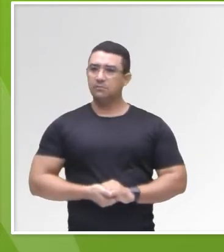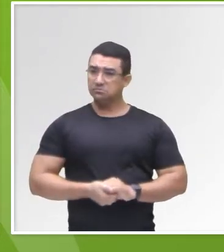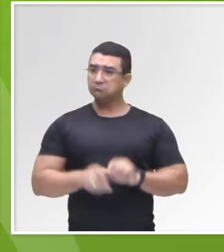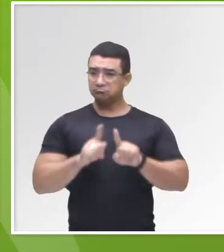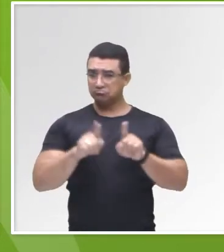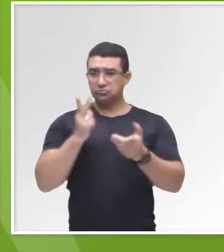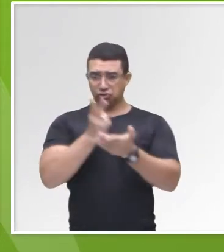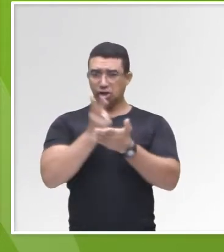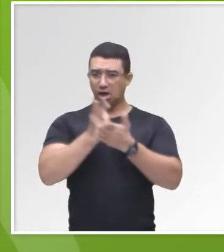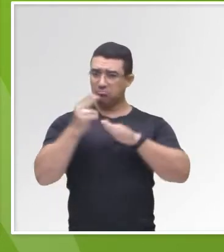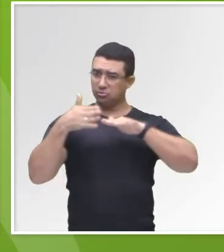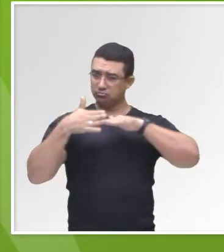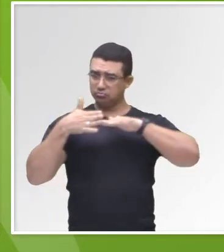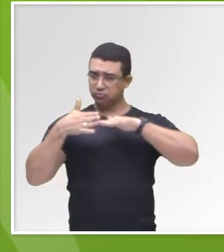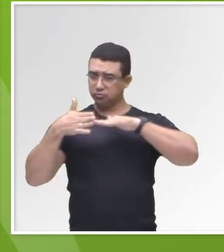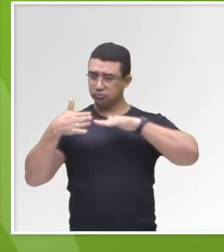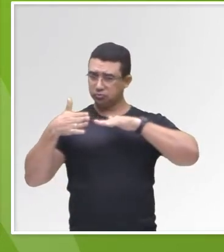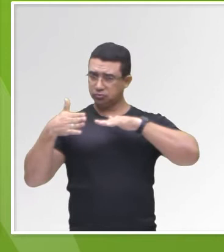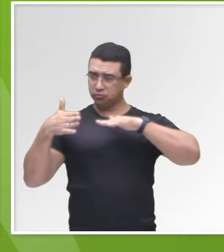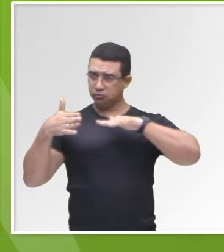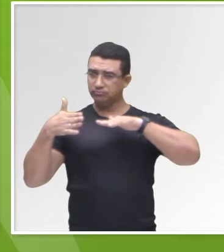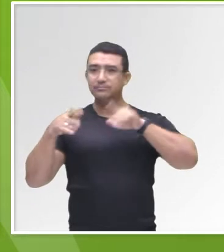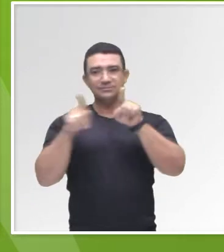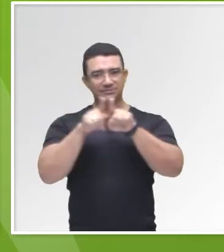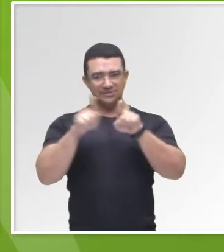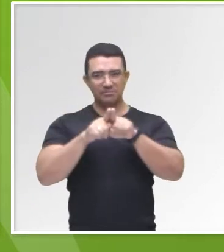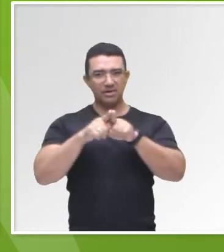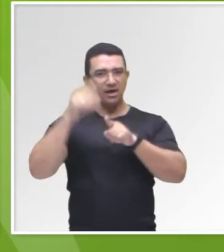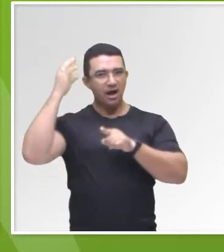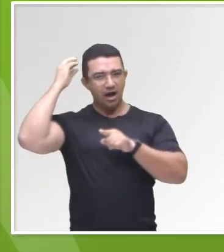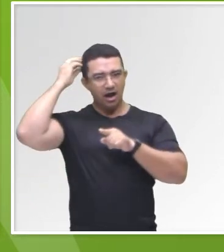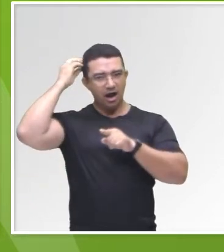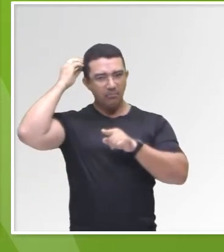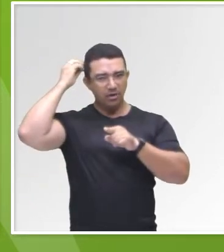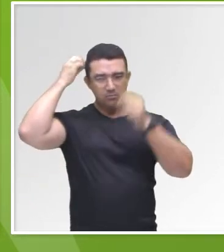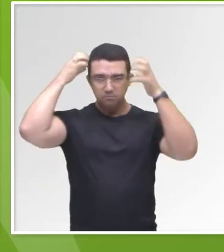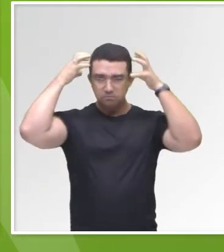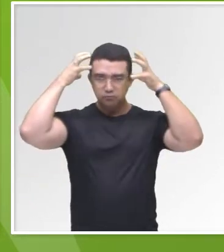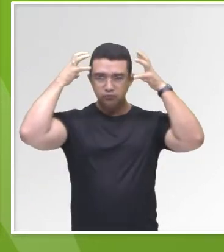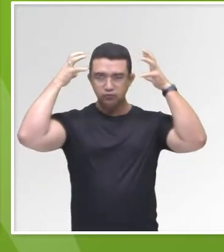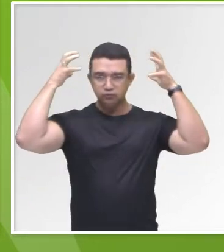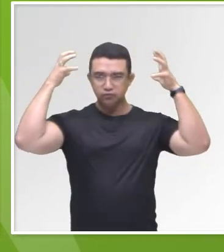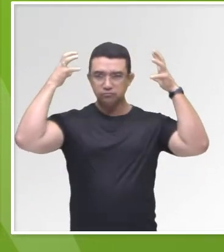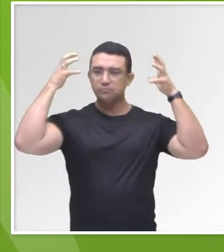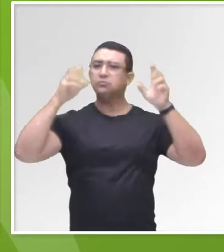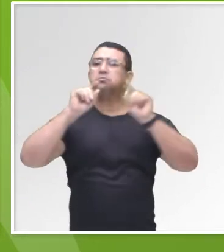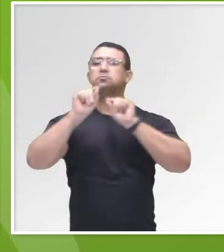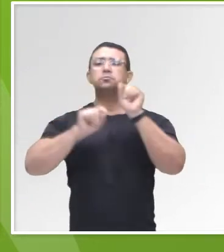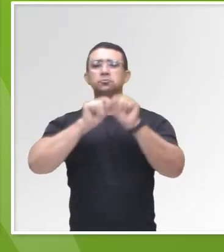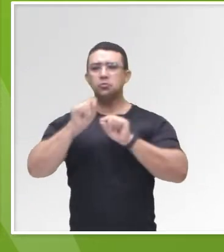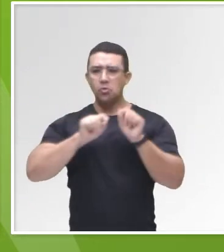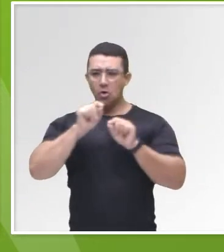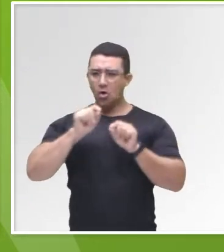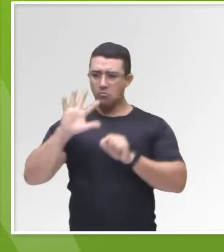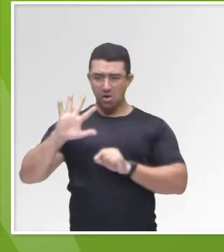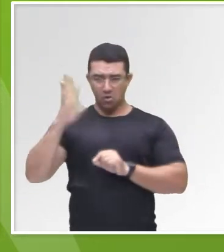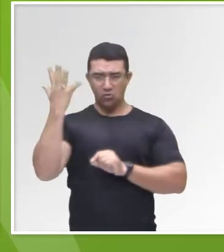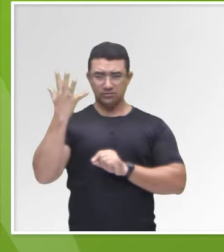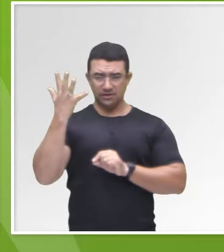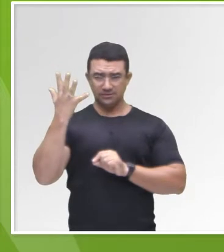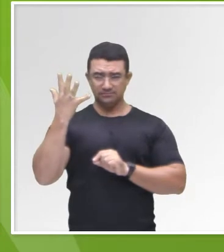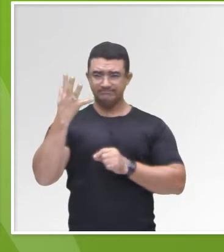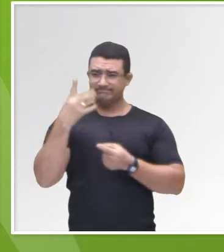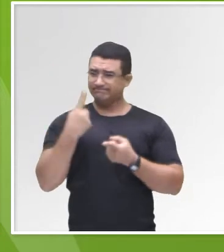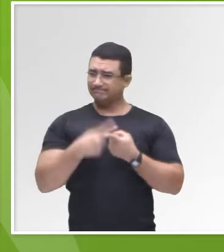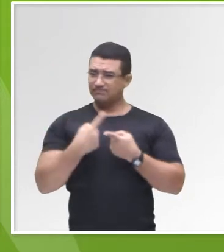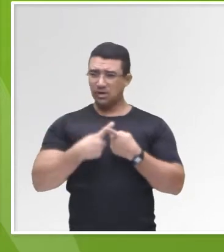mais que você corte, está sempre crescendo. A mesma coisa o cabelo. E como você acha que isso acontece, né? Por que não para